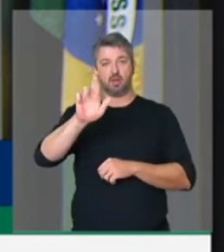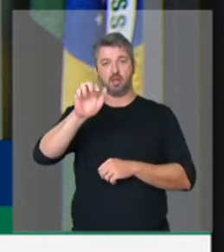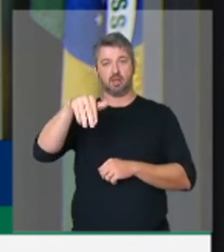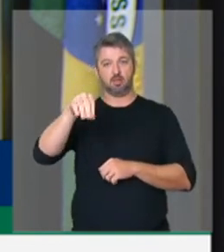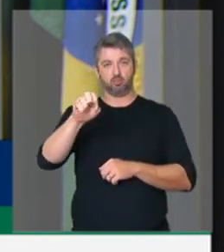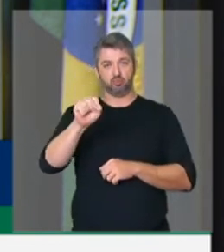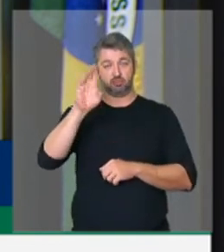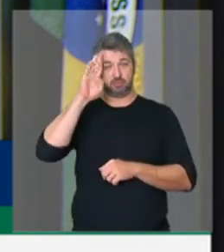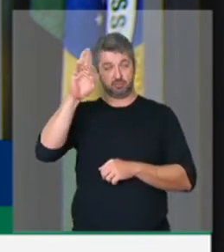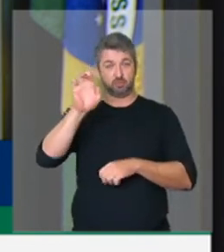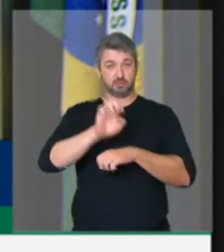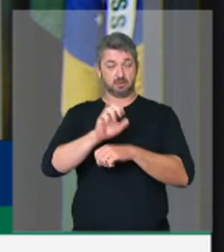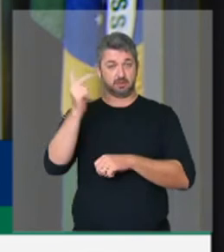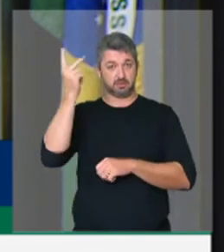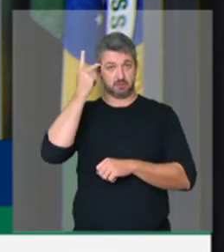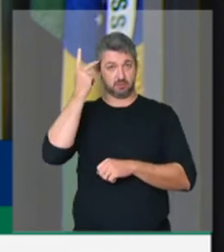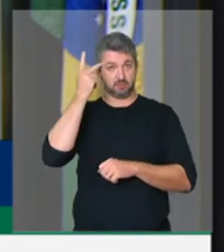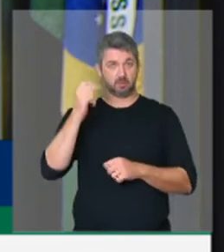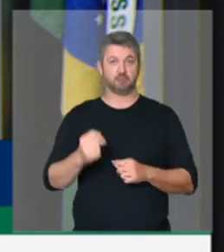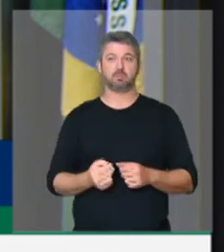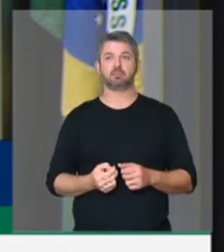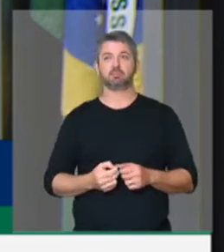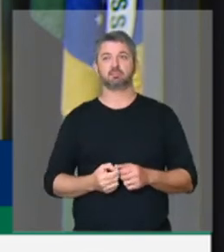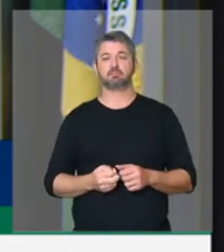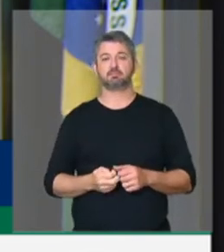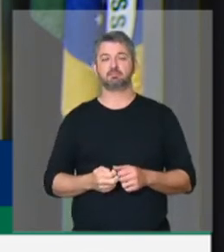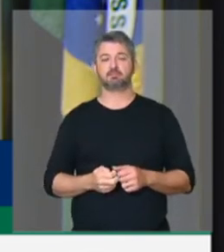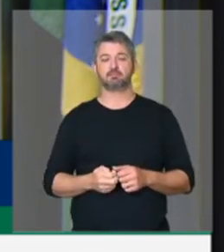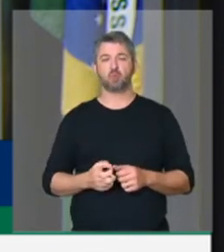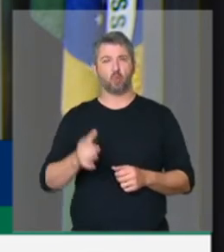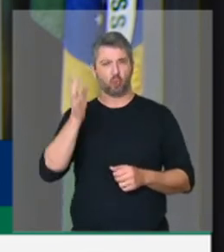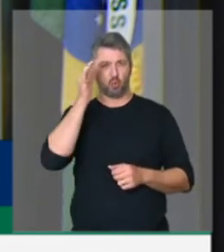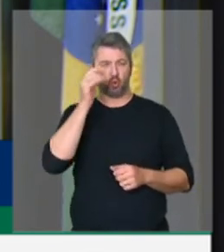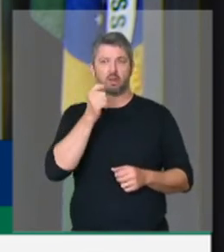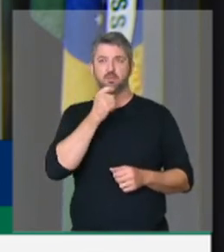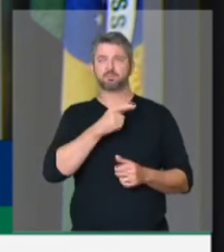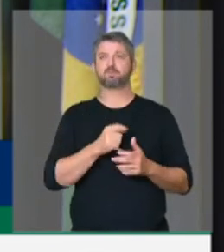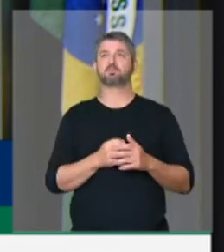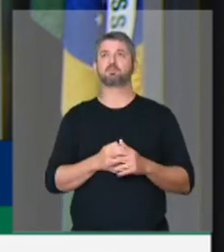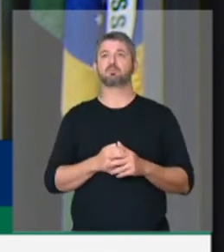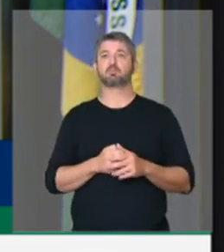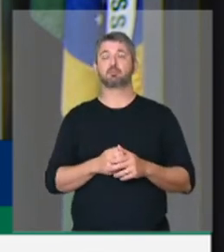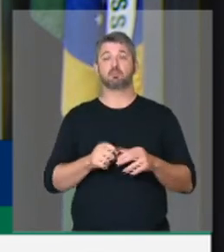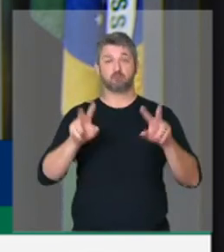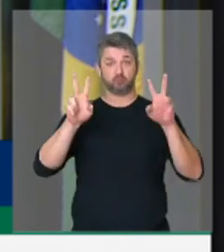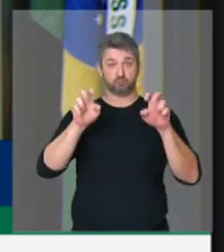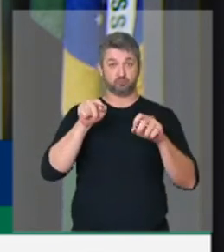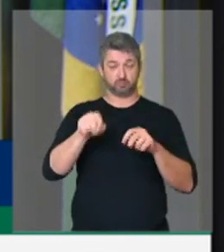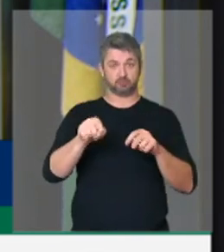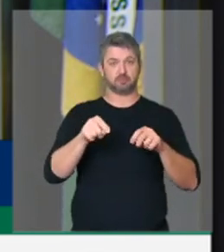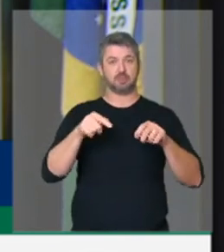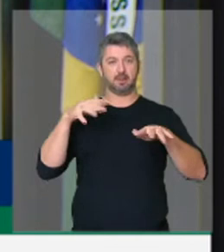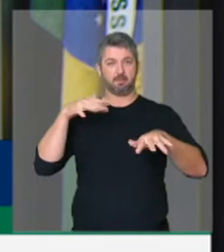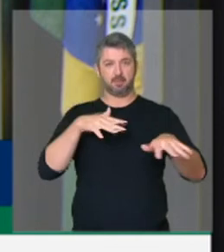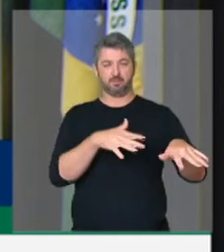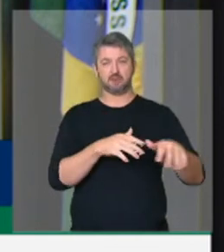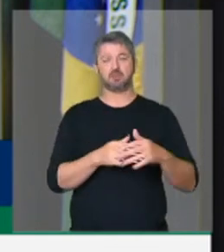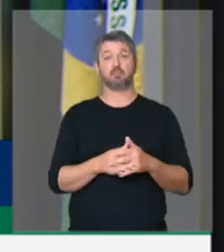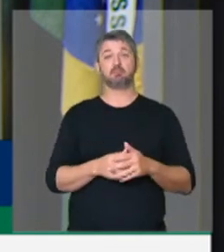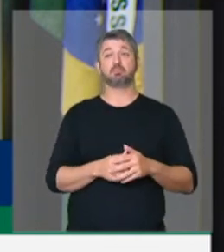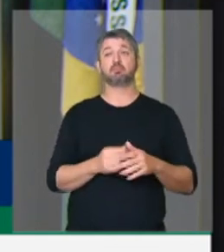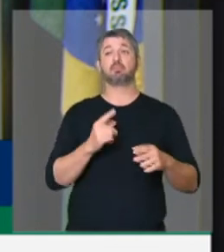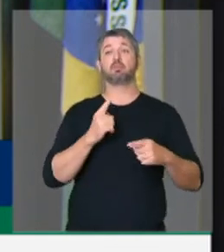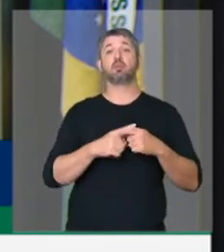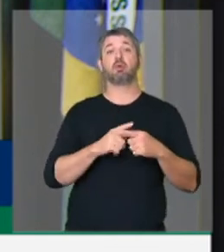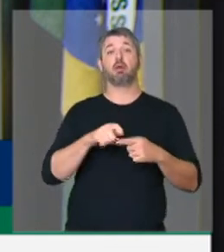Paulo. A curiosidade em relação a essa manifestação é que quem